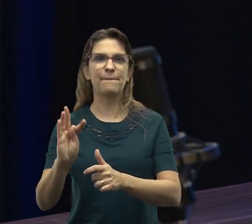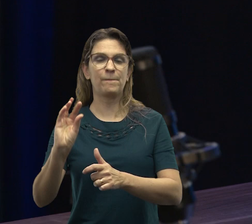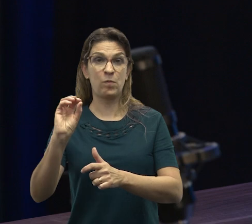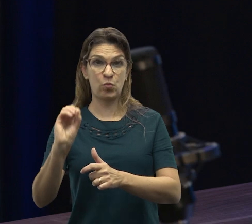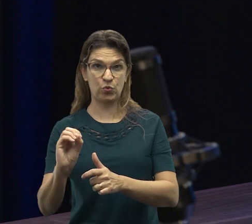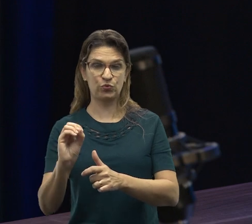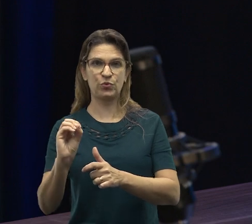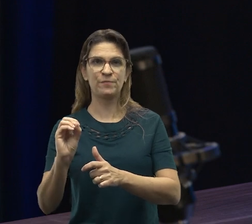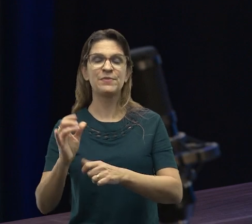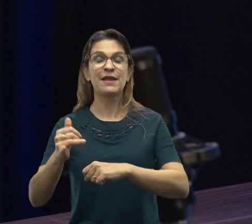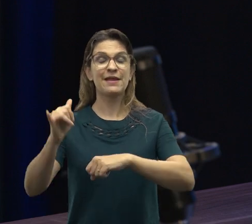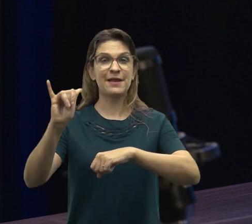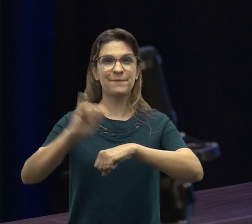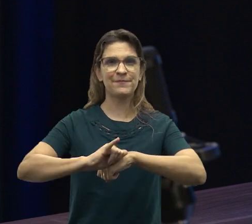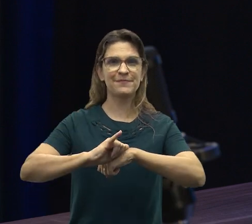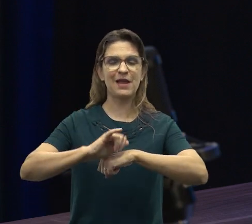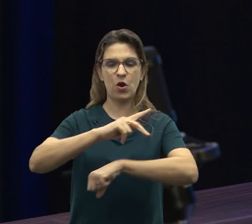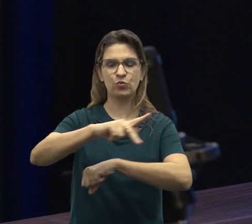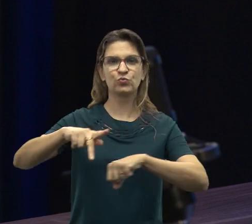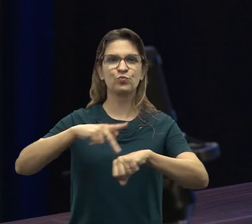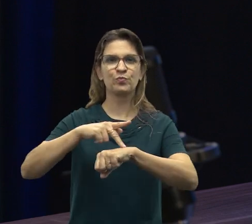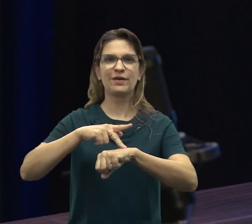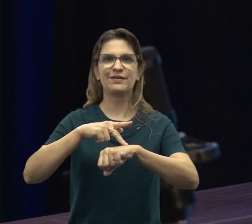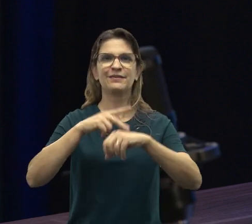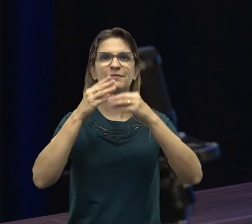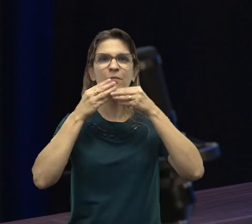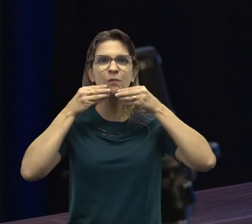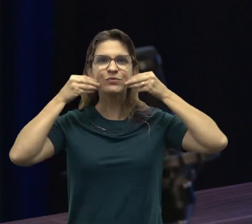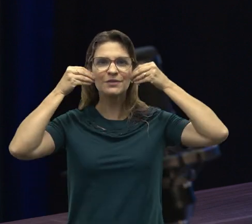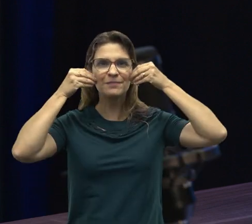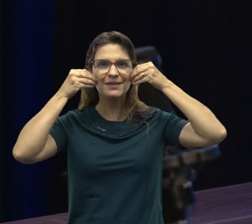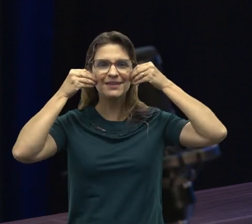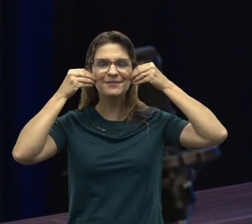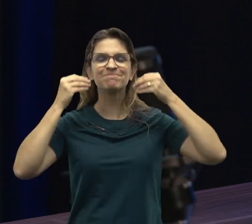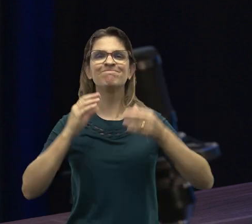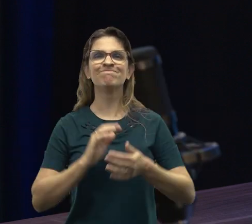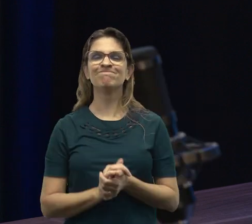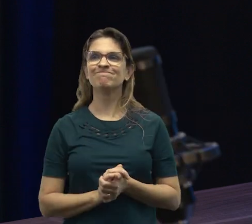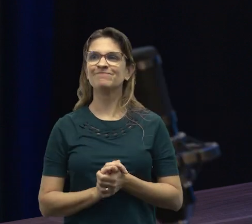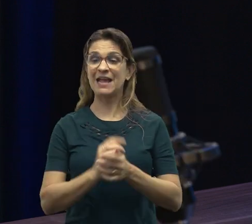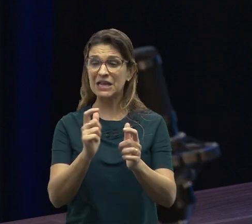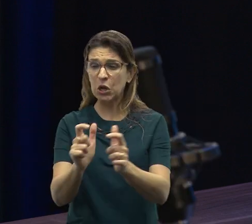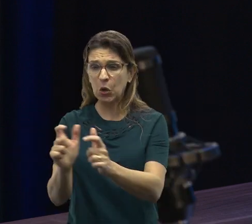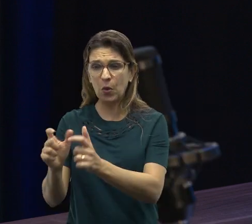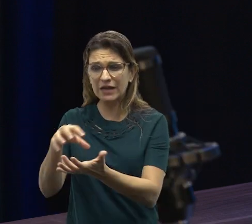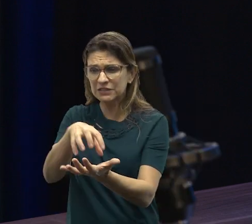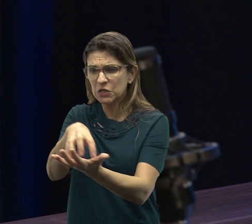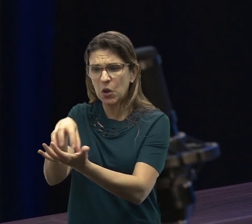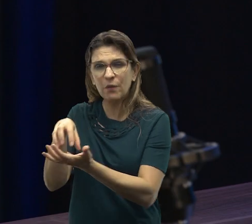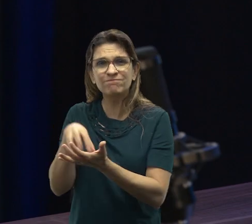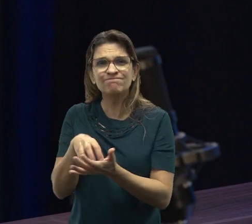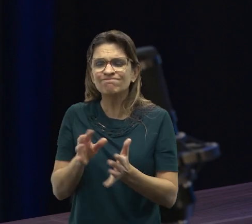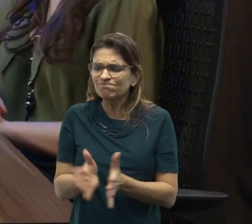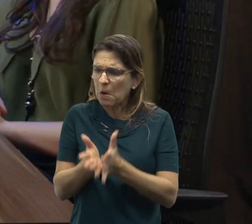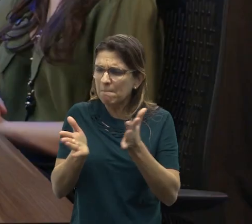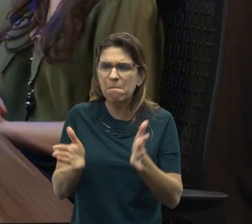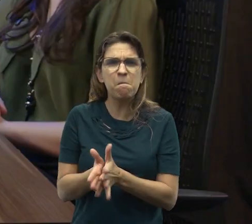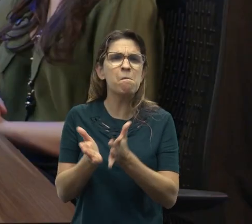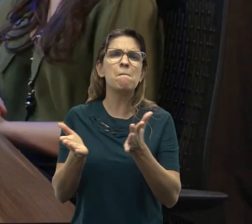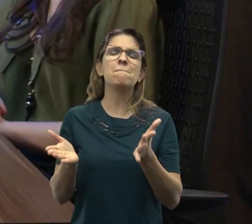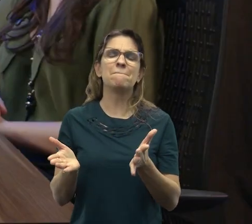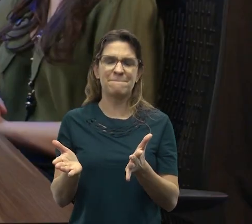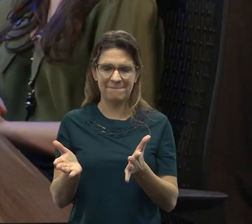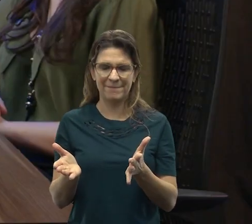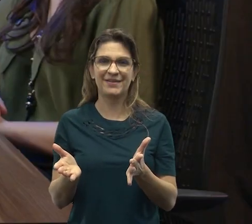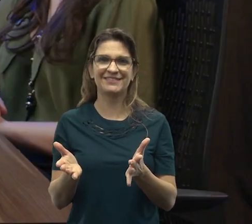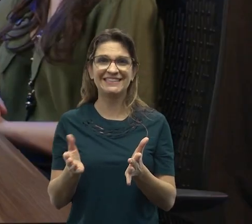aldeias realmente muito, muito pobres, muito, muito carentes. Então, foi uma